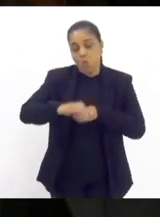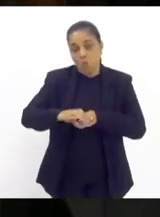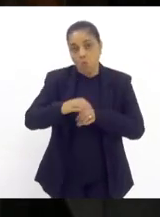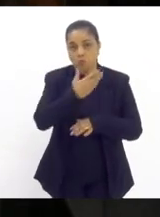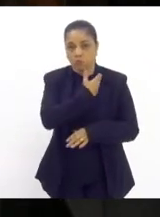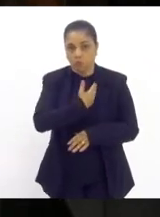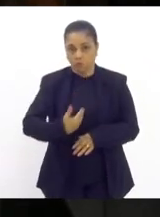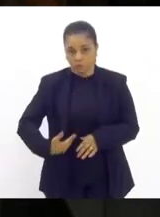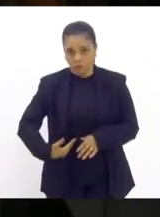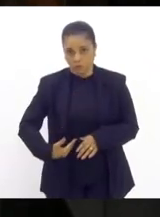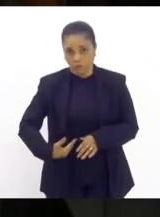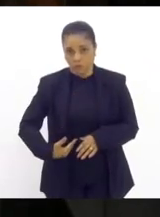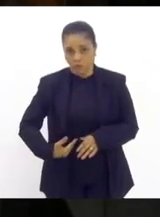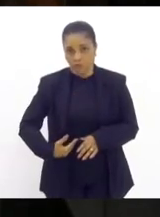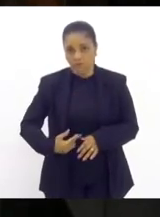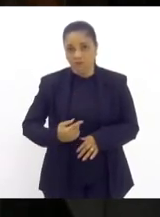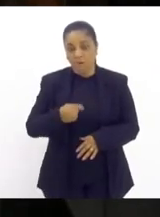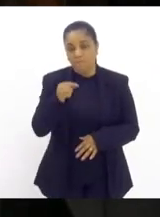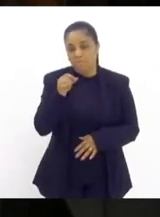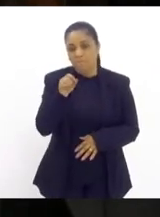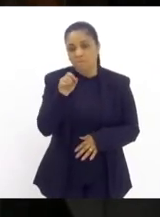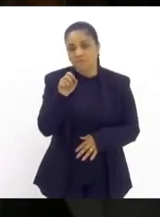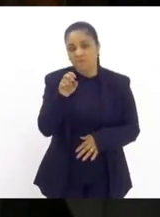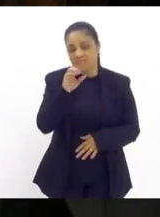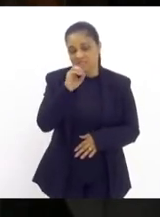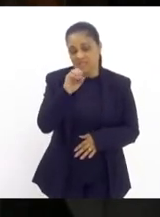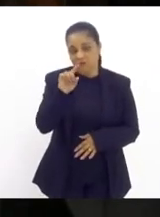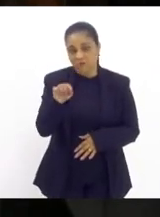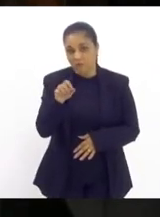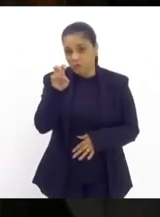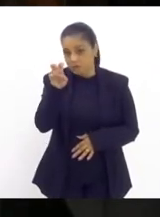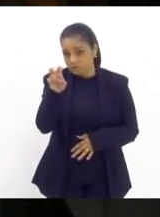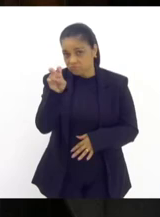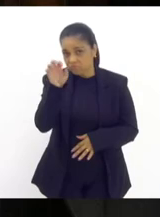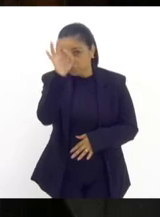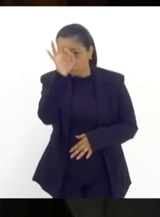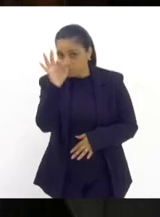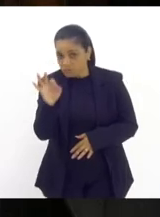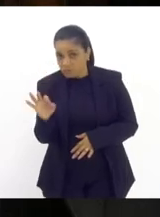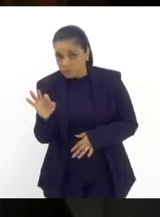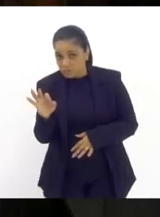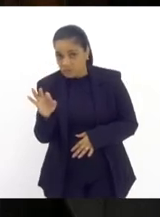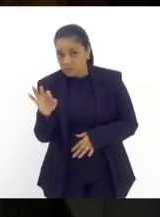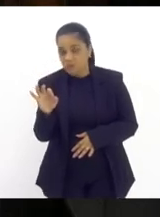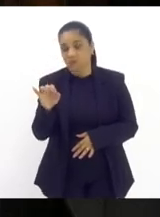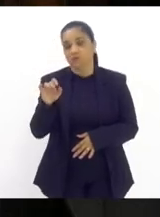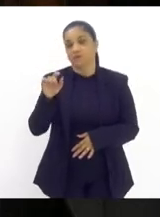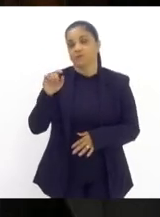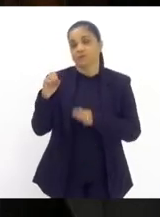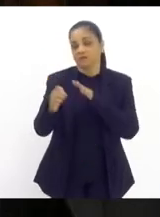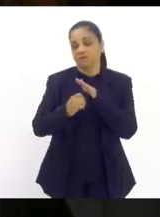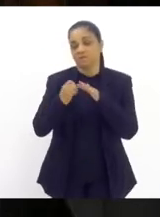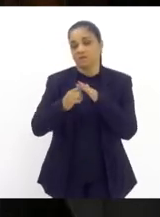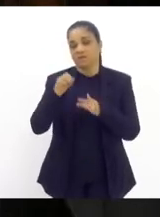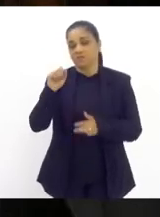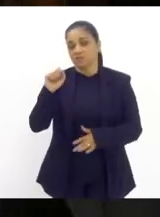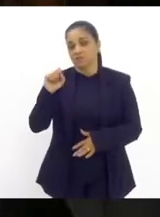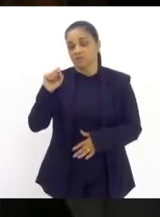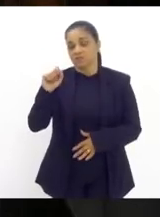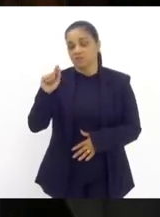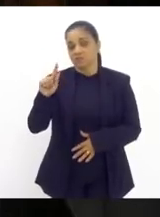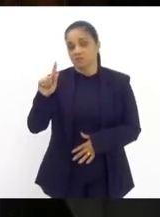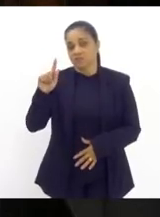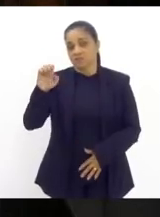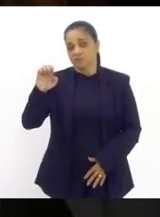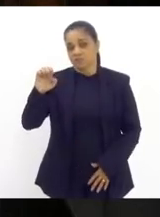porque o meio por cento que a janela tem direito para fazer os seus investimentos meio